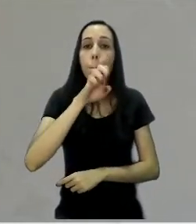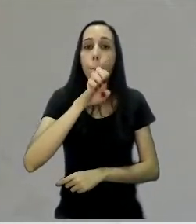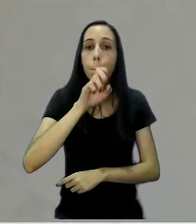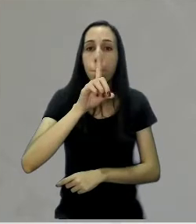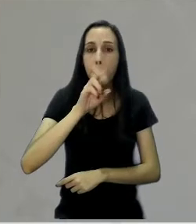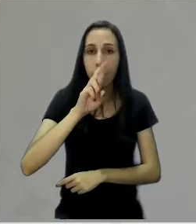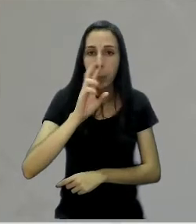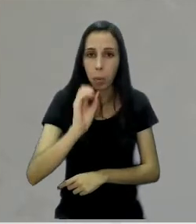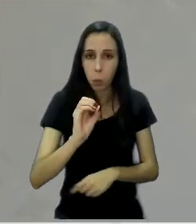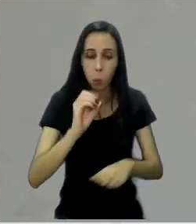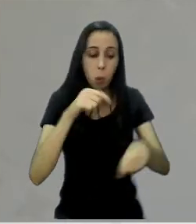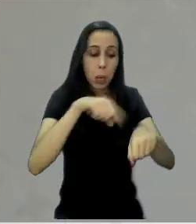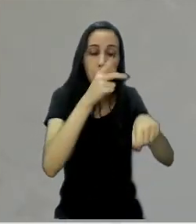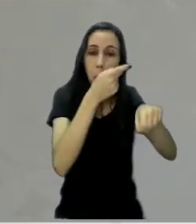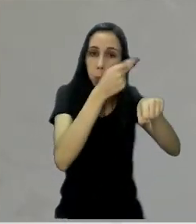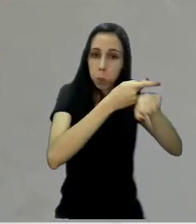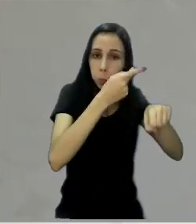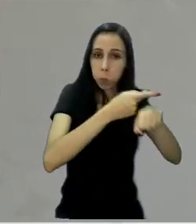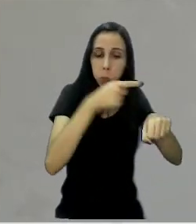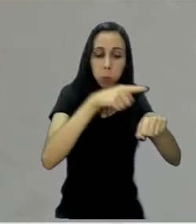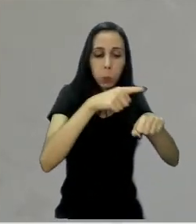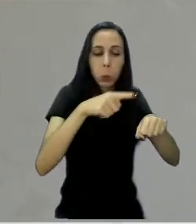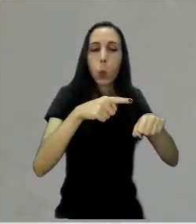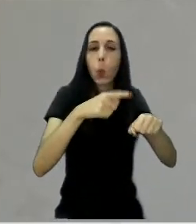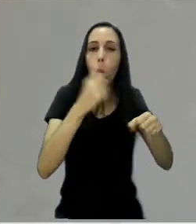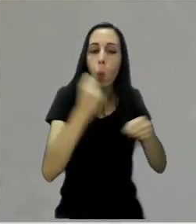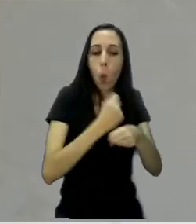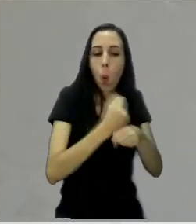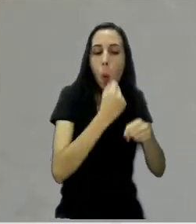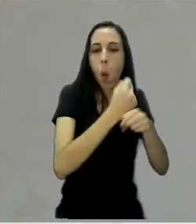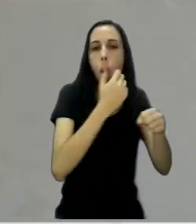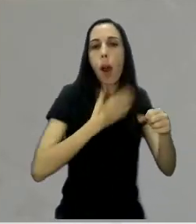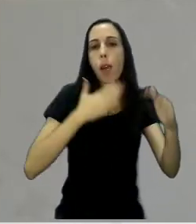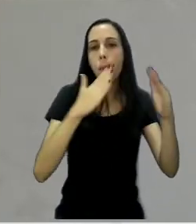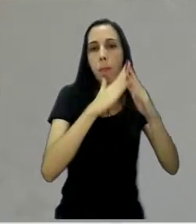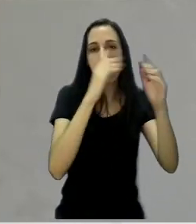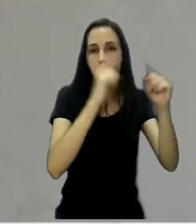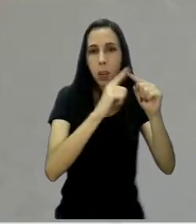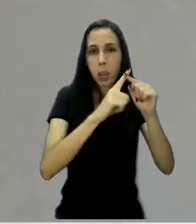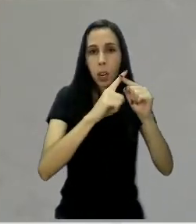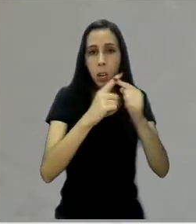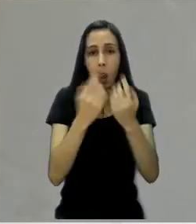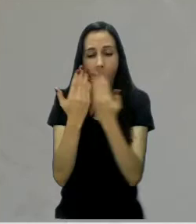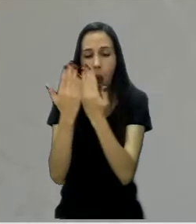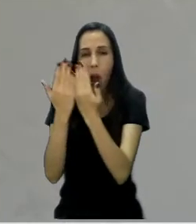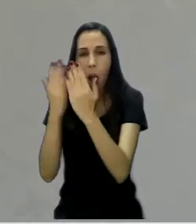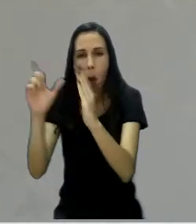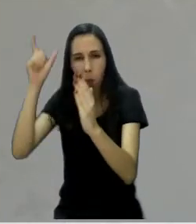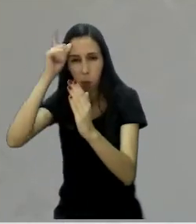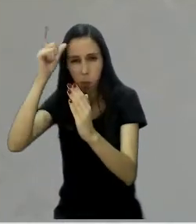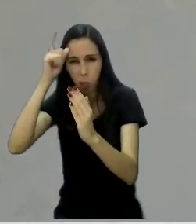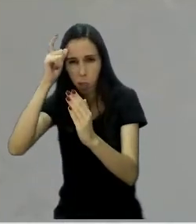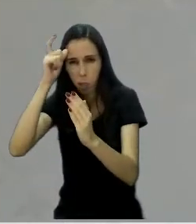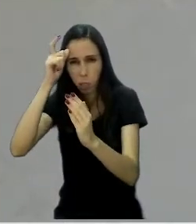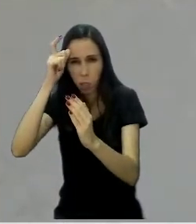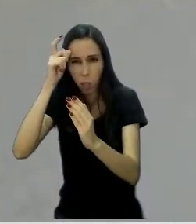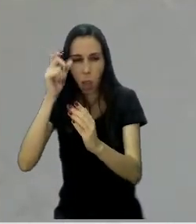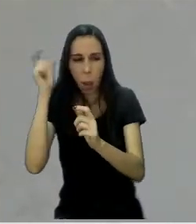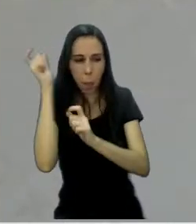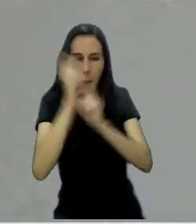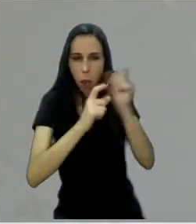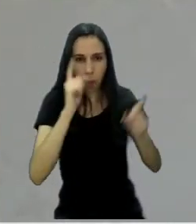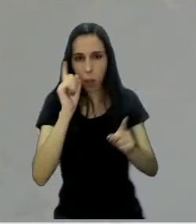pedra edificarei a minha igreja. As portas do inferno não prevalecerão contra